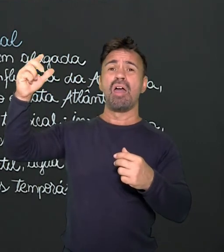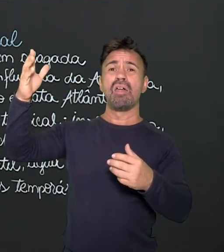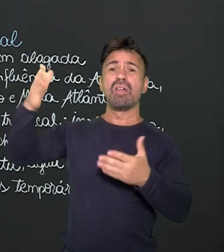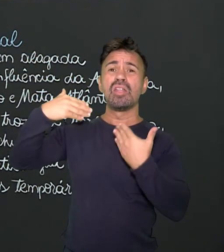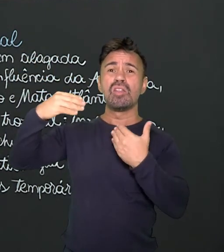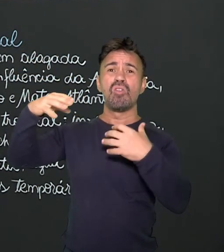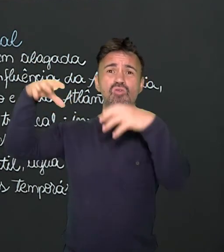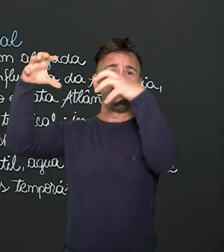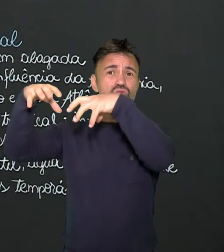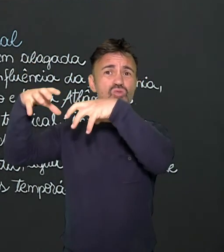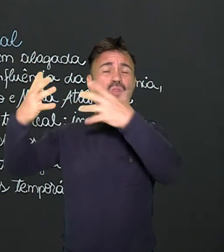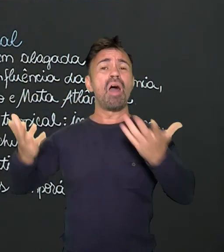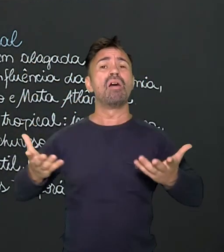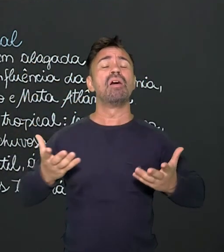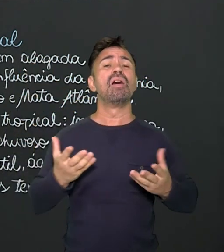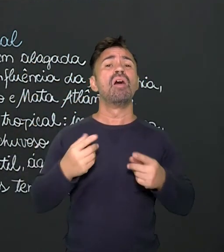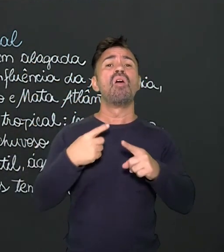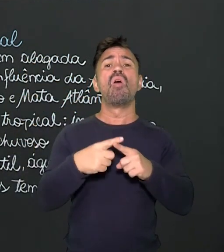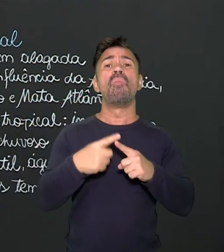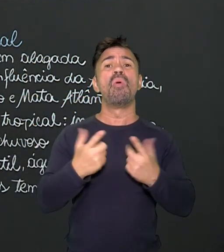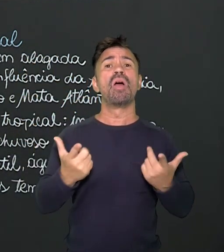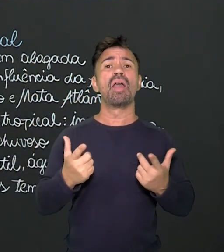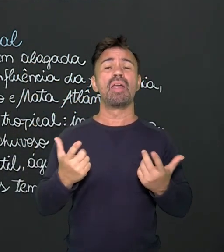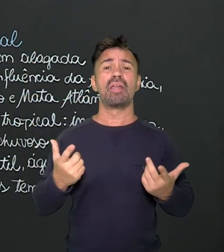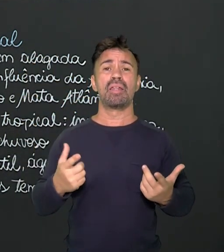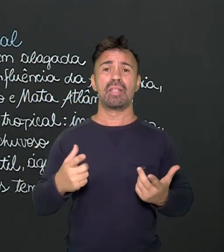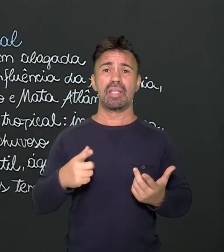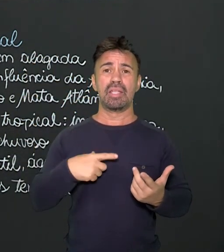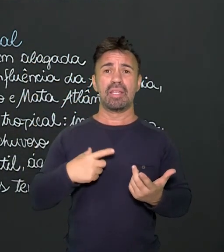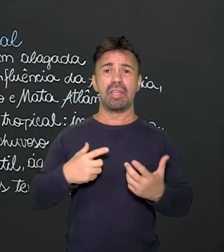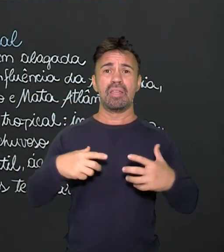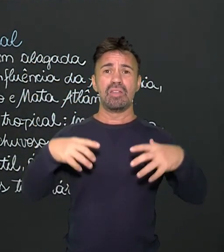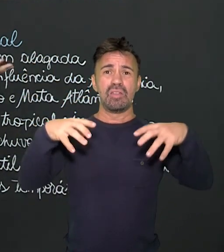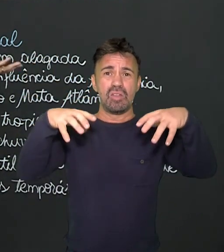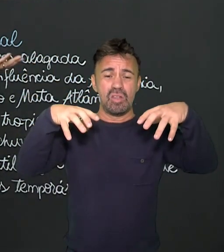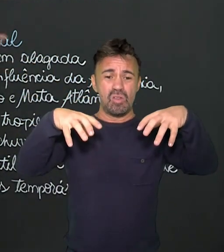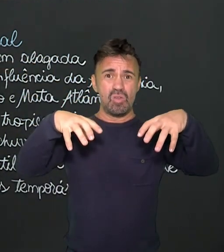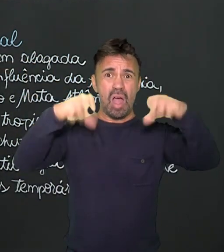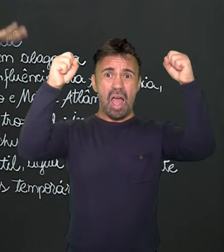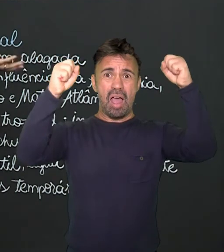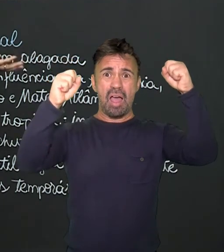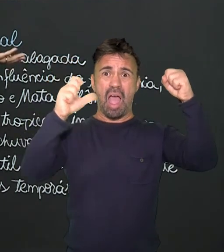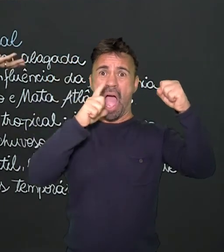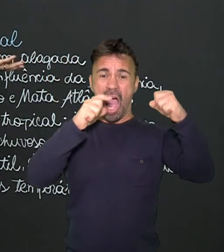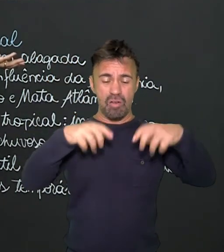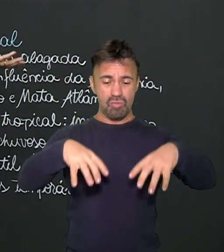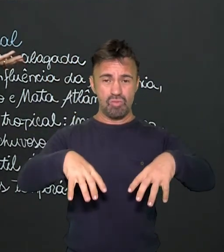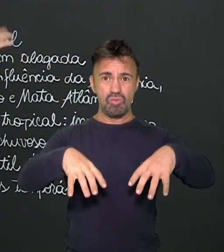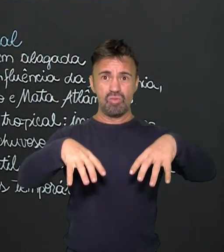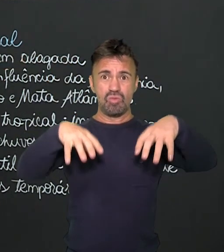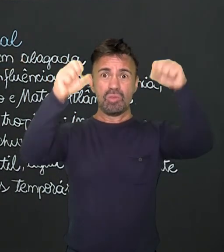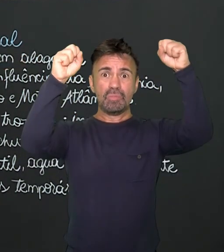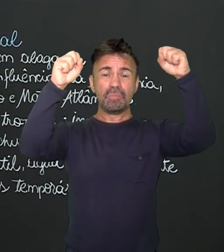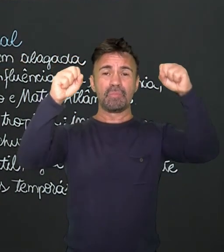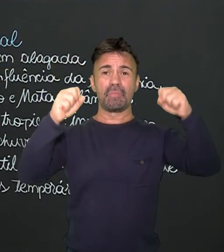A umidade relativa anual é muito grande, justamente pela alta evapotranspiração dessa